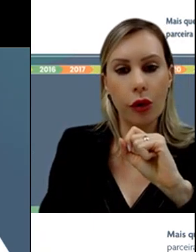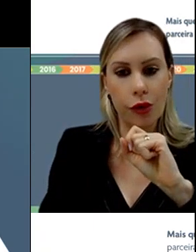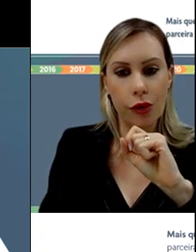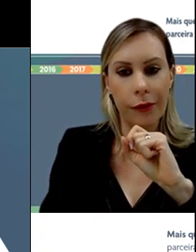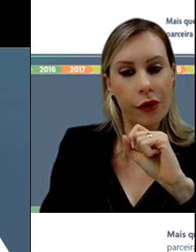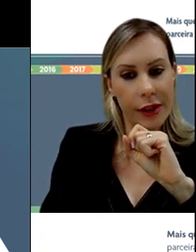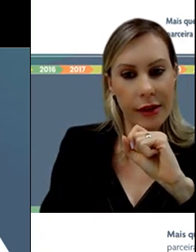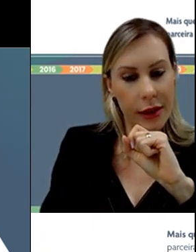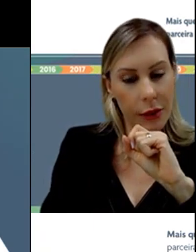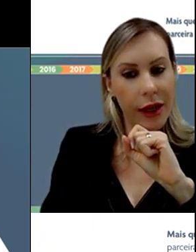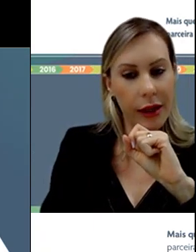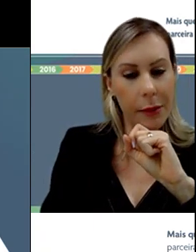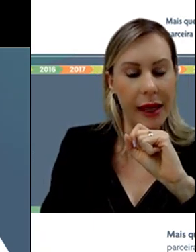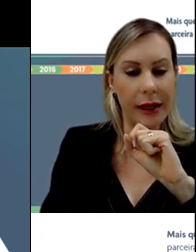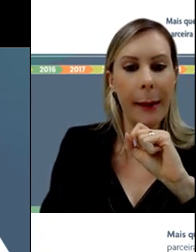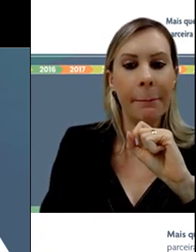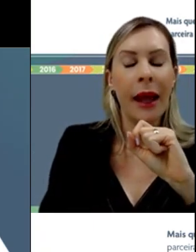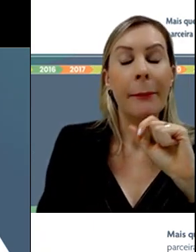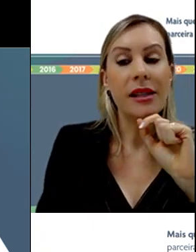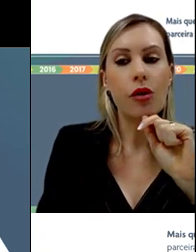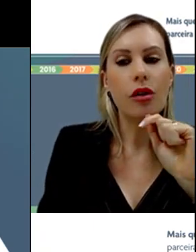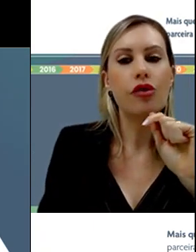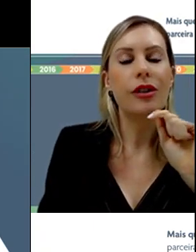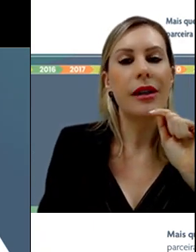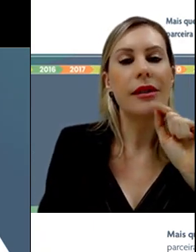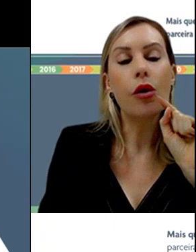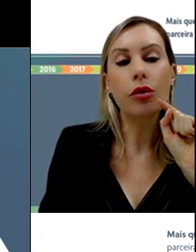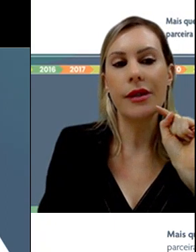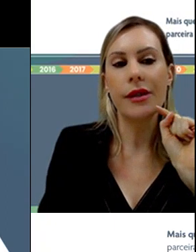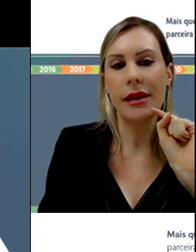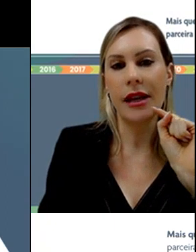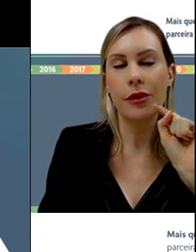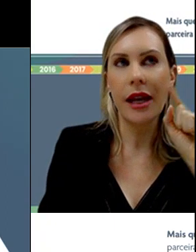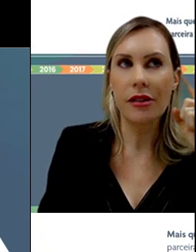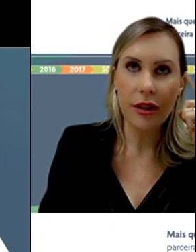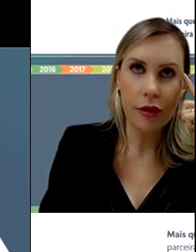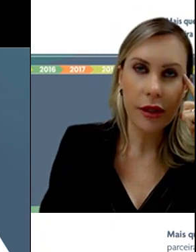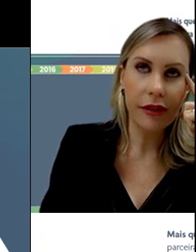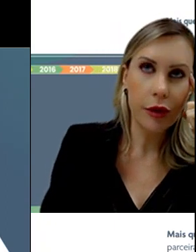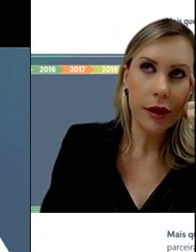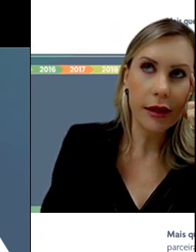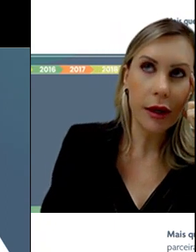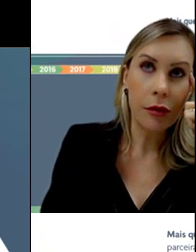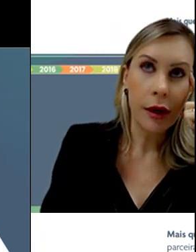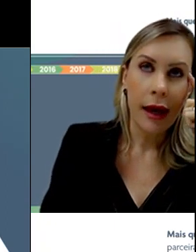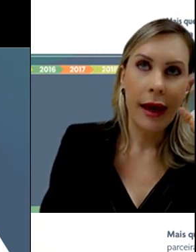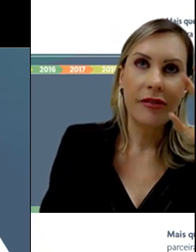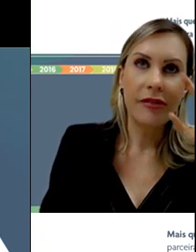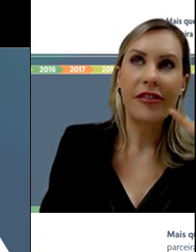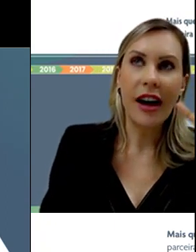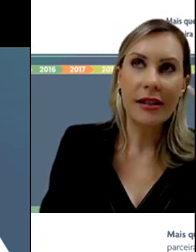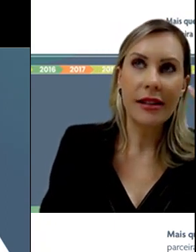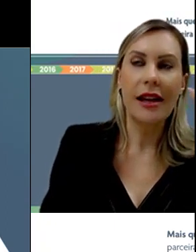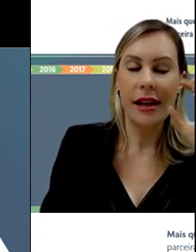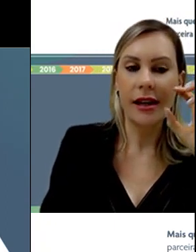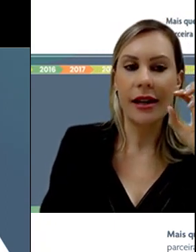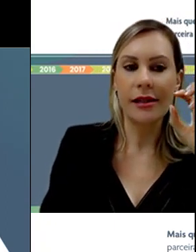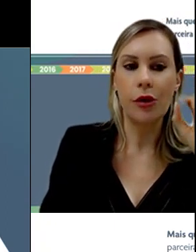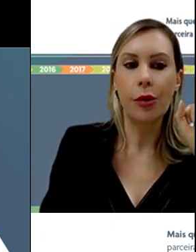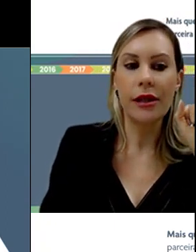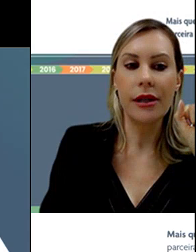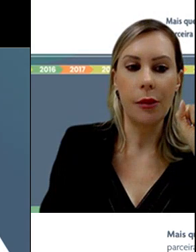estão conosco. Vocês estão aqui também, né? Mas eu gosto de trazer outros exemplos que às vezes os servidores não fazem